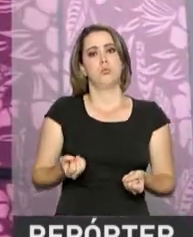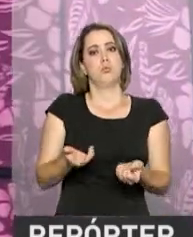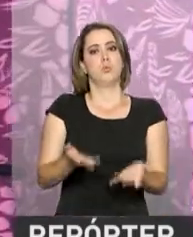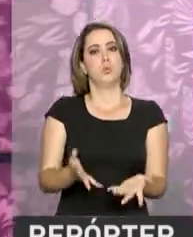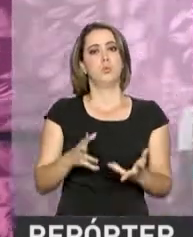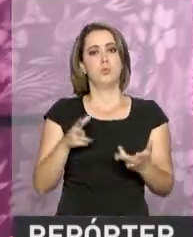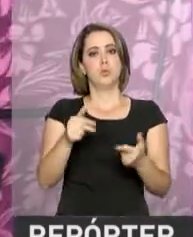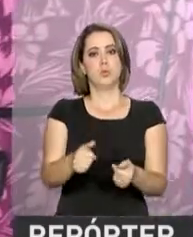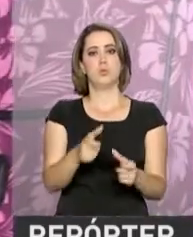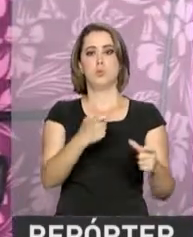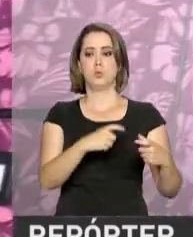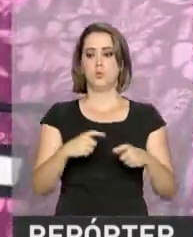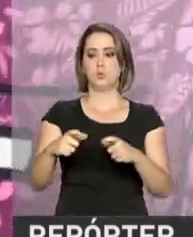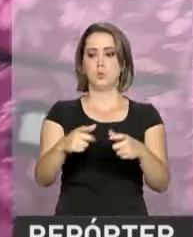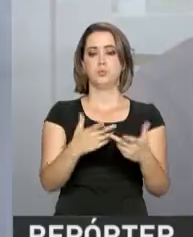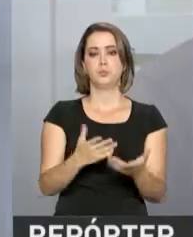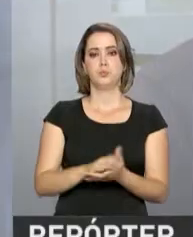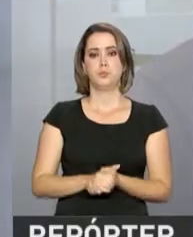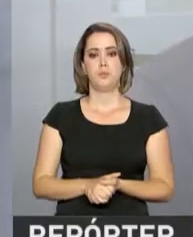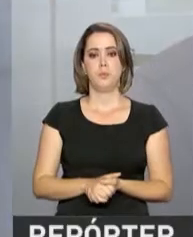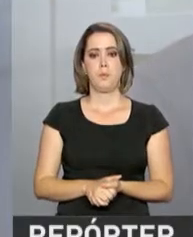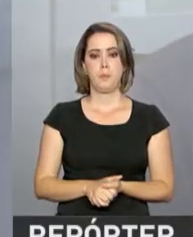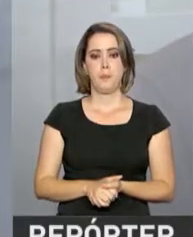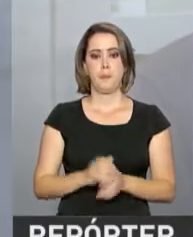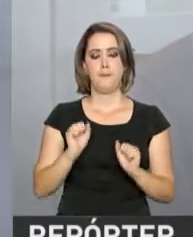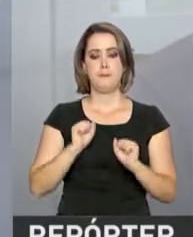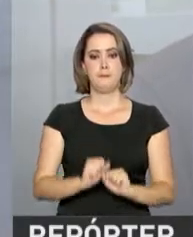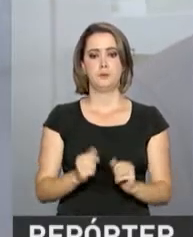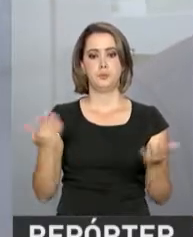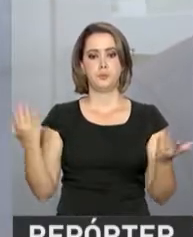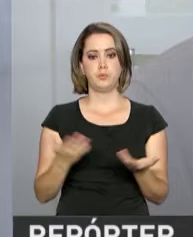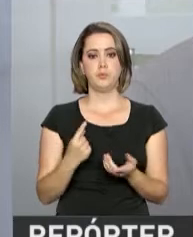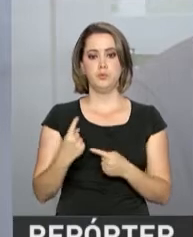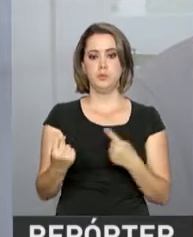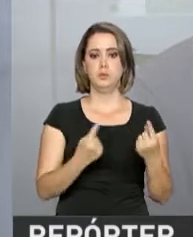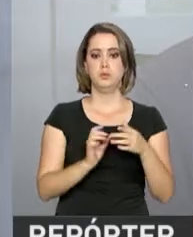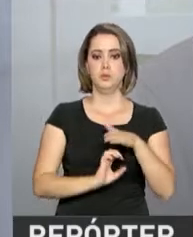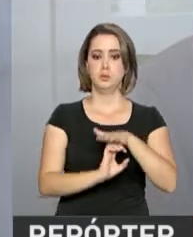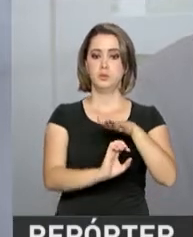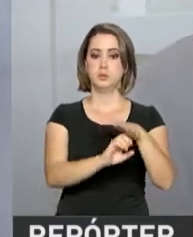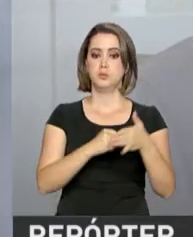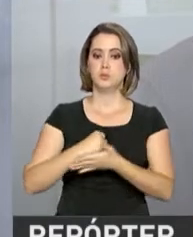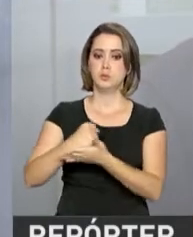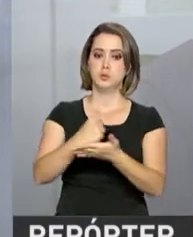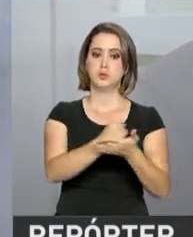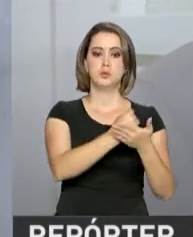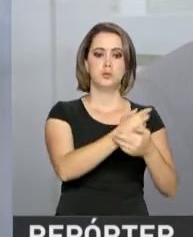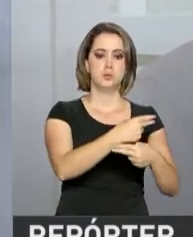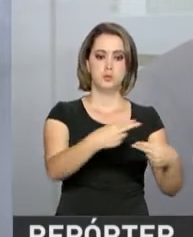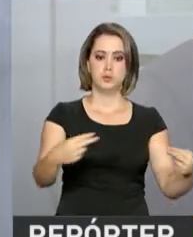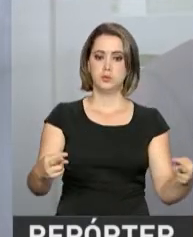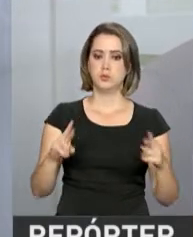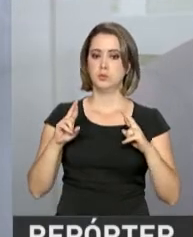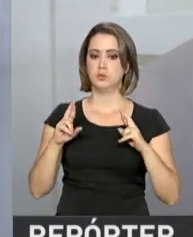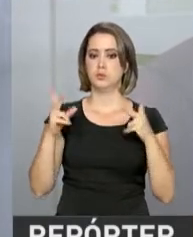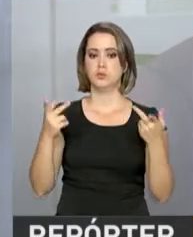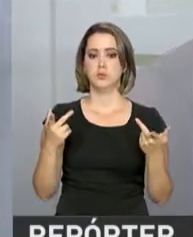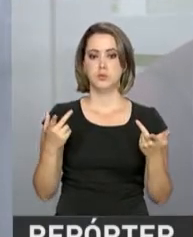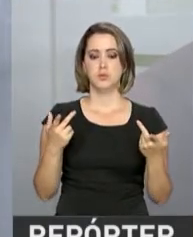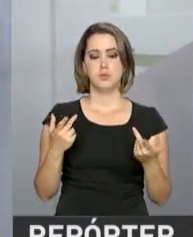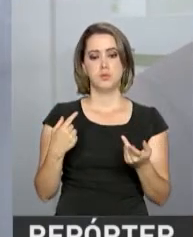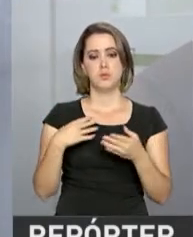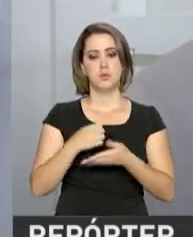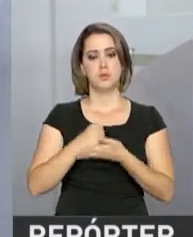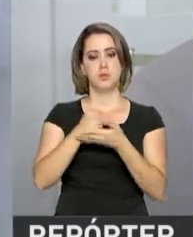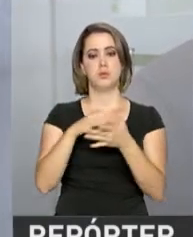em todas as passagens vendidas. O que está se permitindo agora é que cada empresa possa oferecer diferentes produtos para diferentes perfis de passageiros,